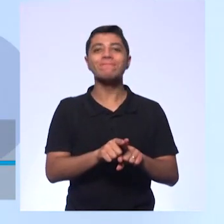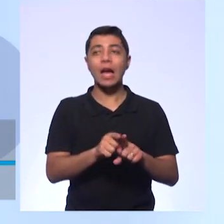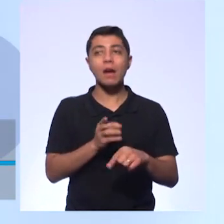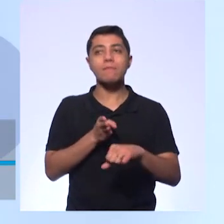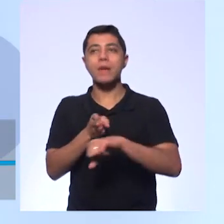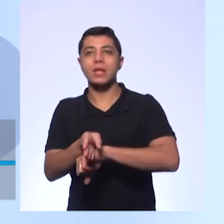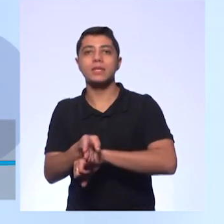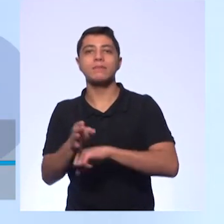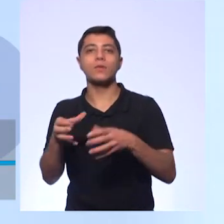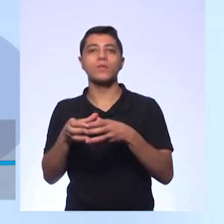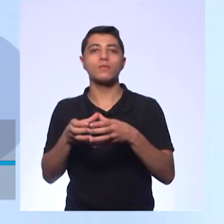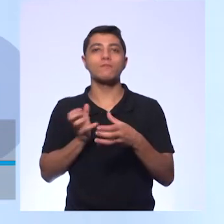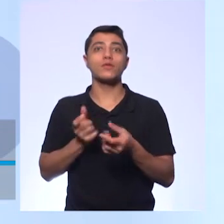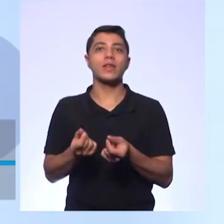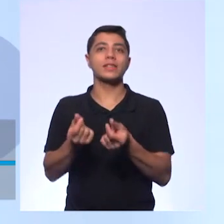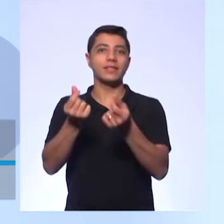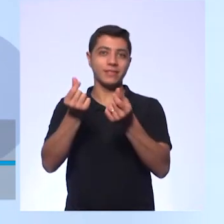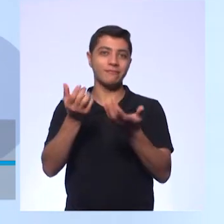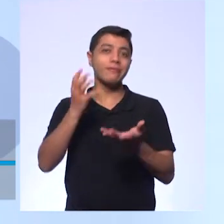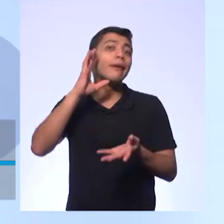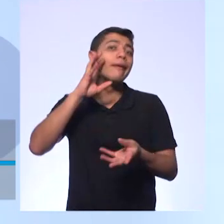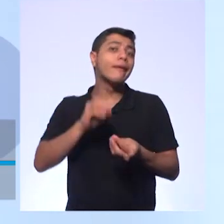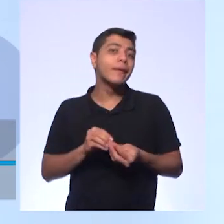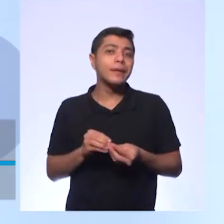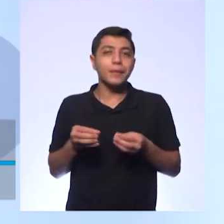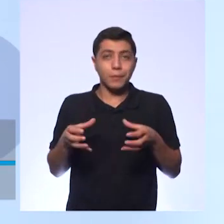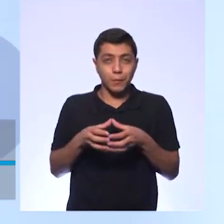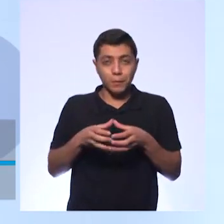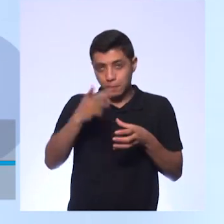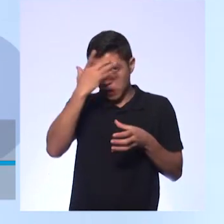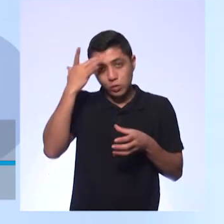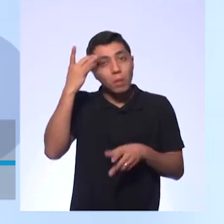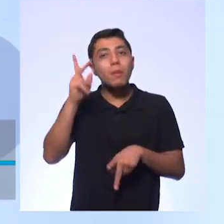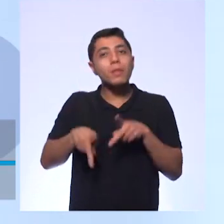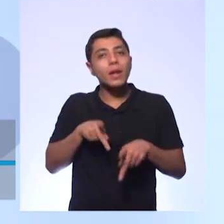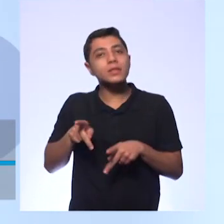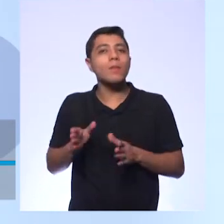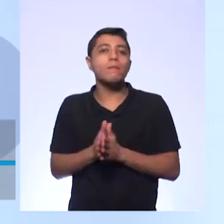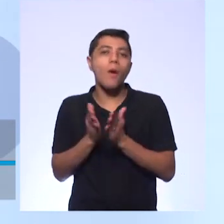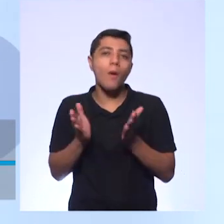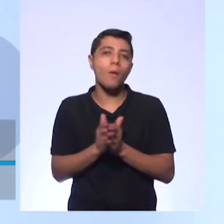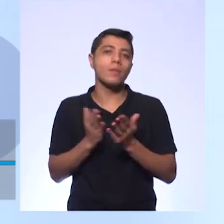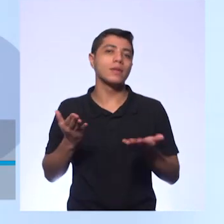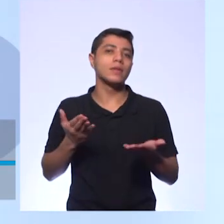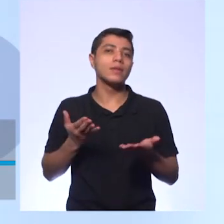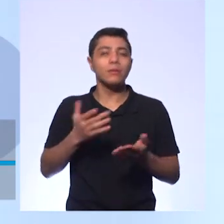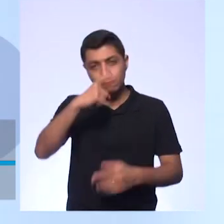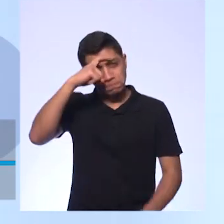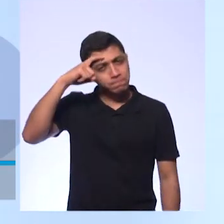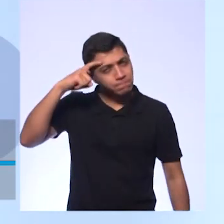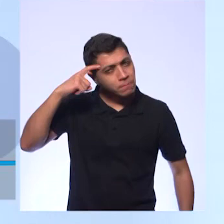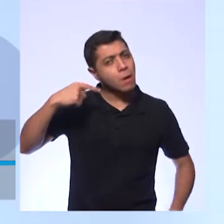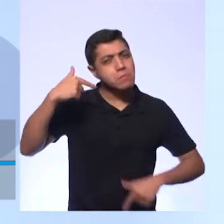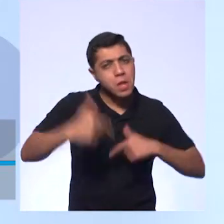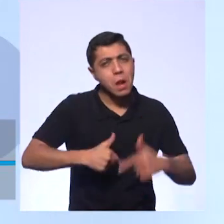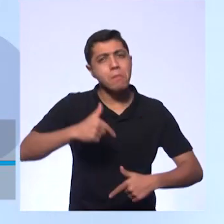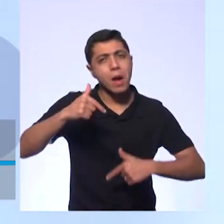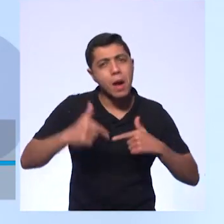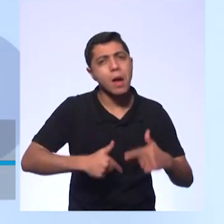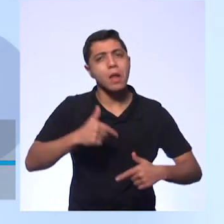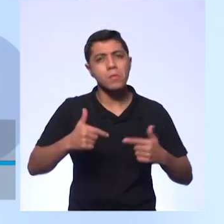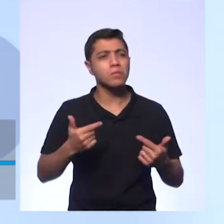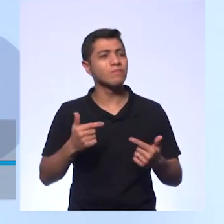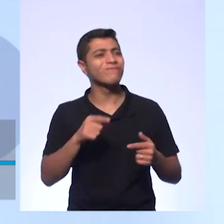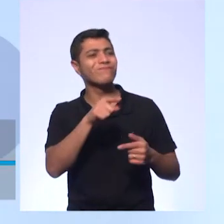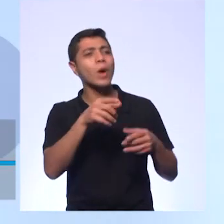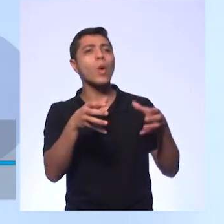nos jacobinos a população pobre, trabalhadora, se viu representada, até pelo que acabou se transformando a presença desses